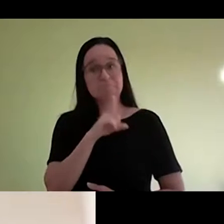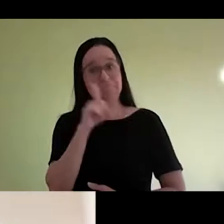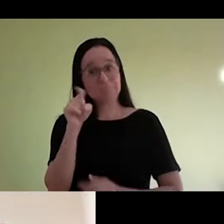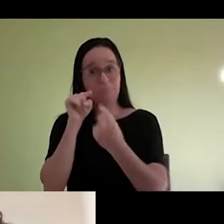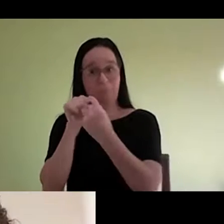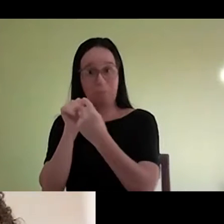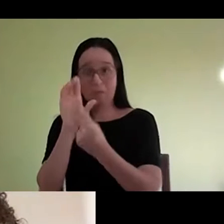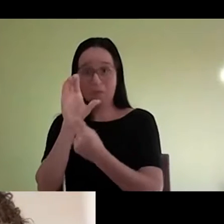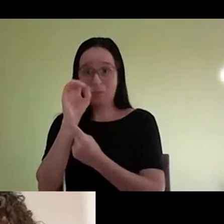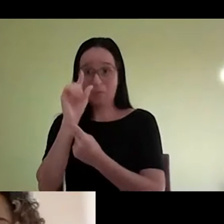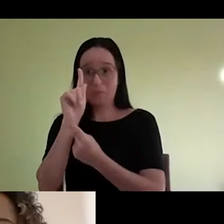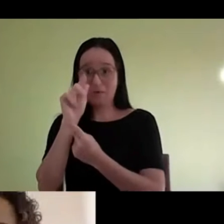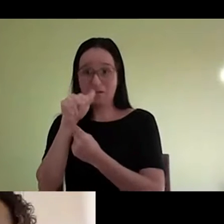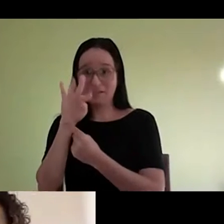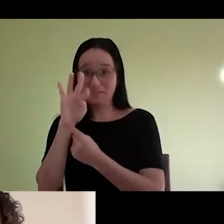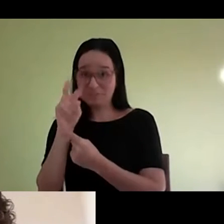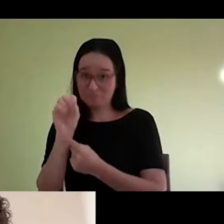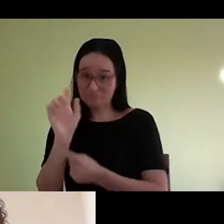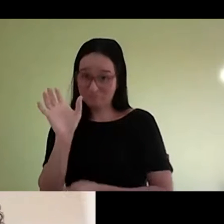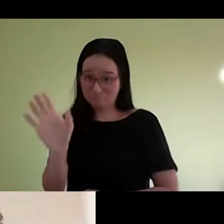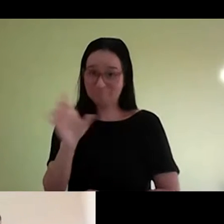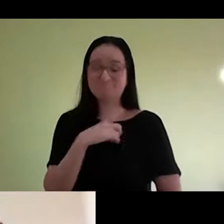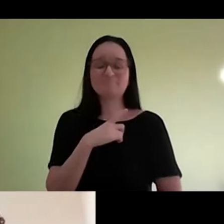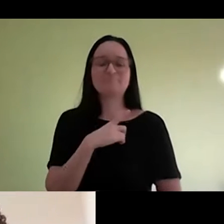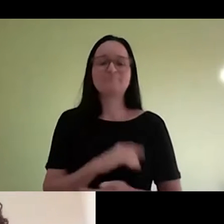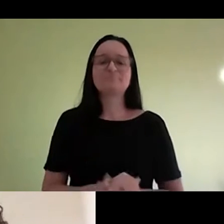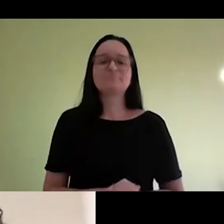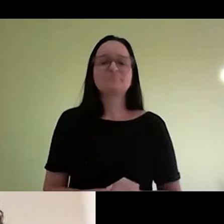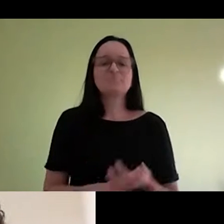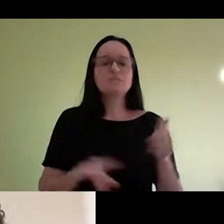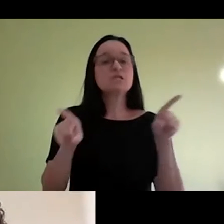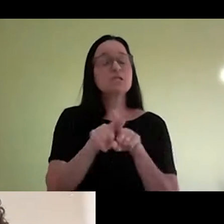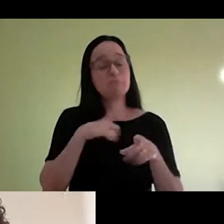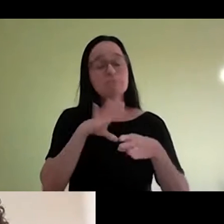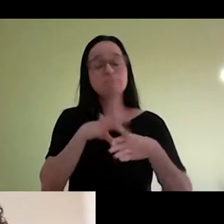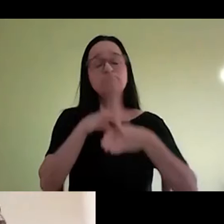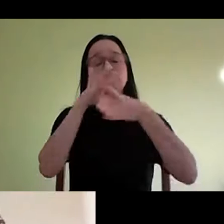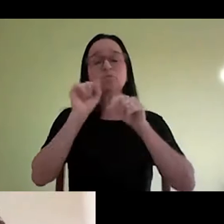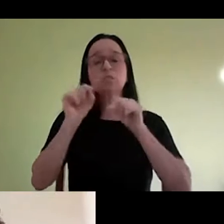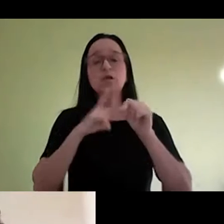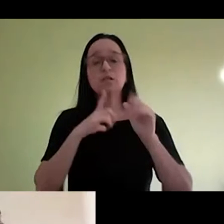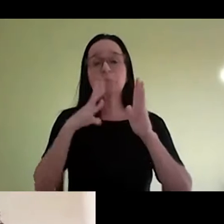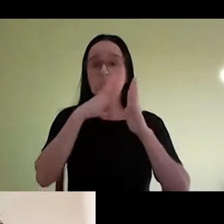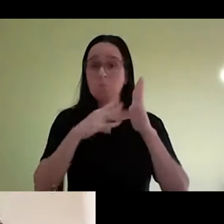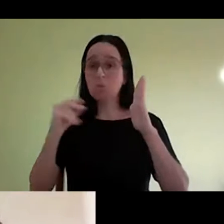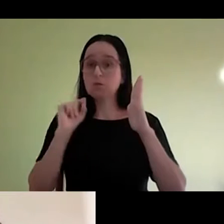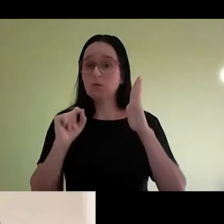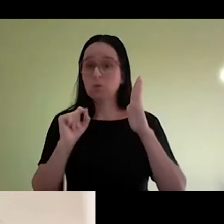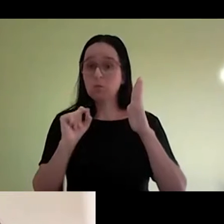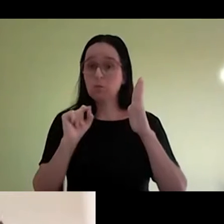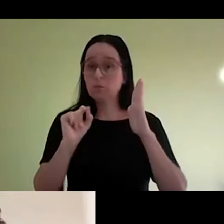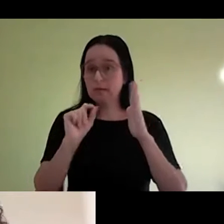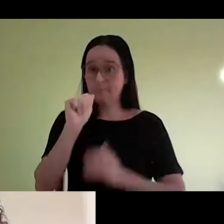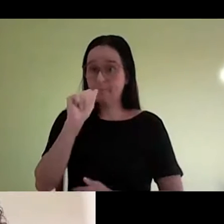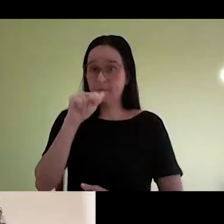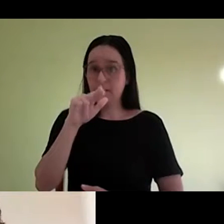e faço a liderança de solução, a gente também tem a parte de modelos, né? Que a gente chama de analytics, ou seja, todo